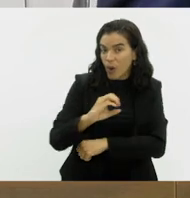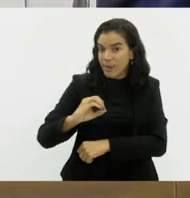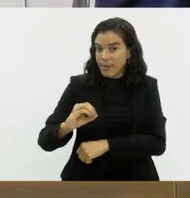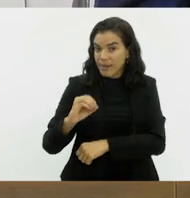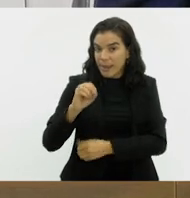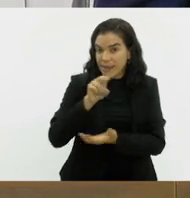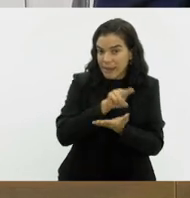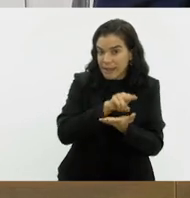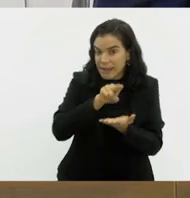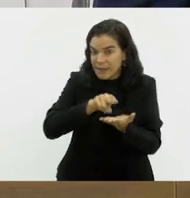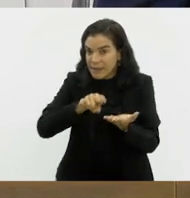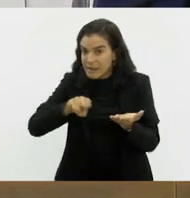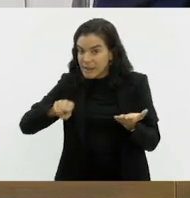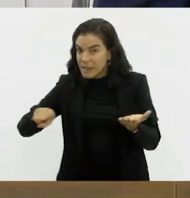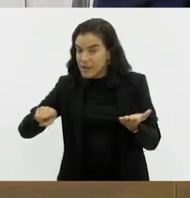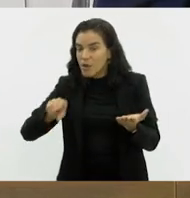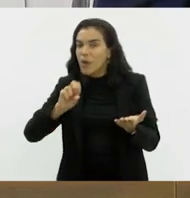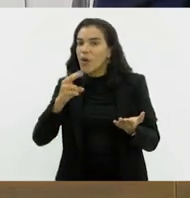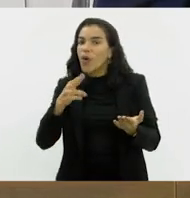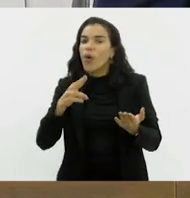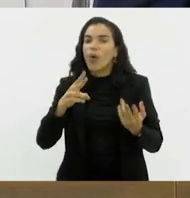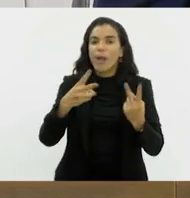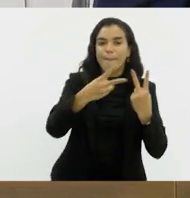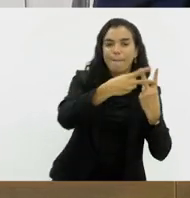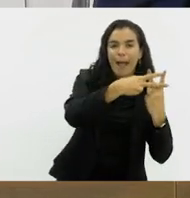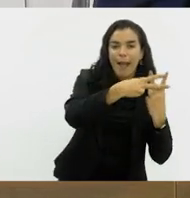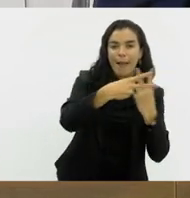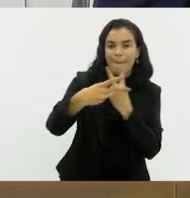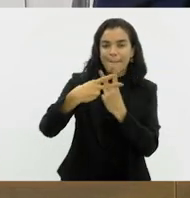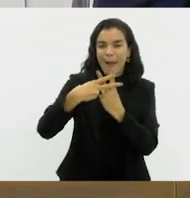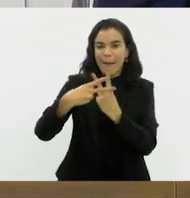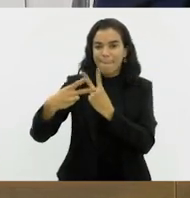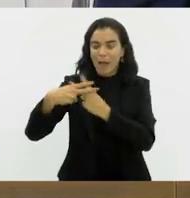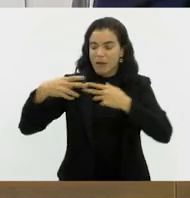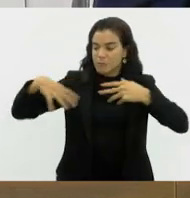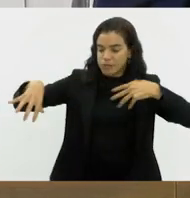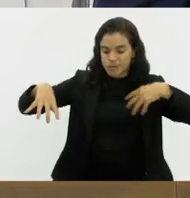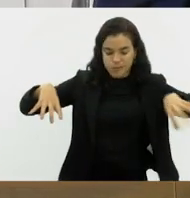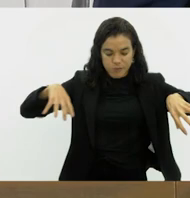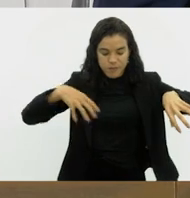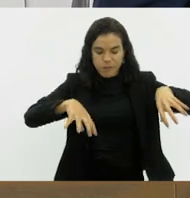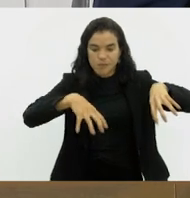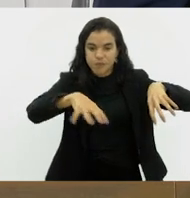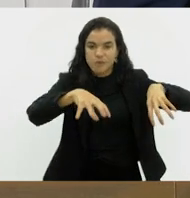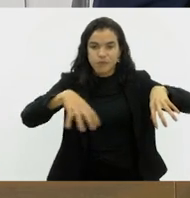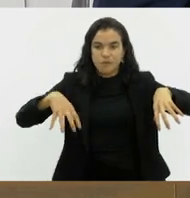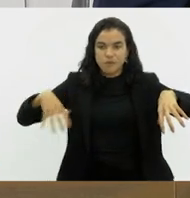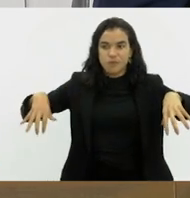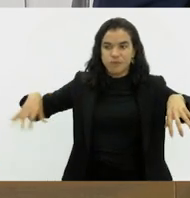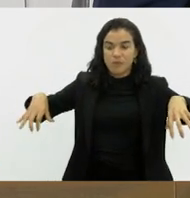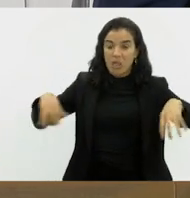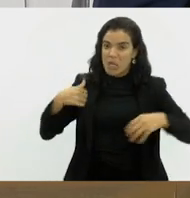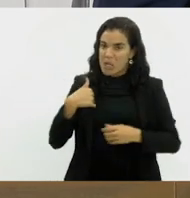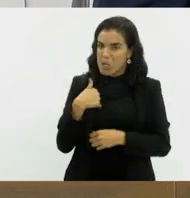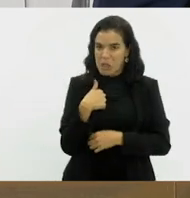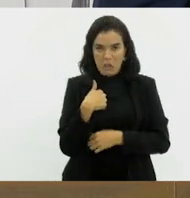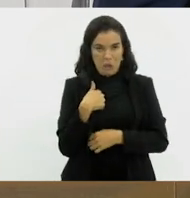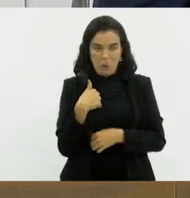né, ou se aquilo são celas de isolamento. E, no plano, eu pessoalmente, não consigo